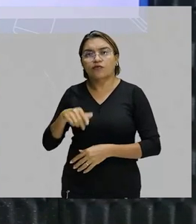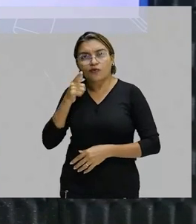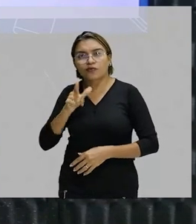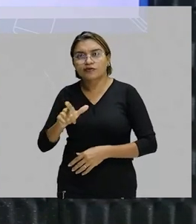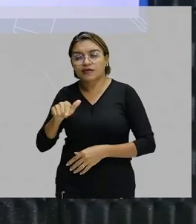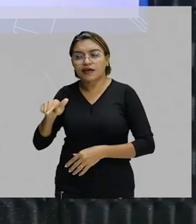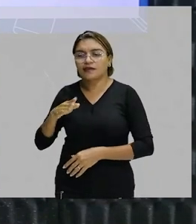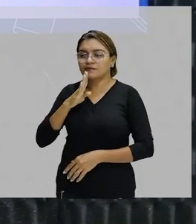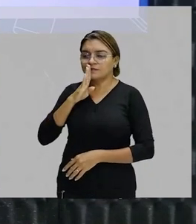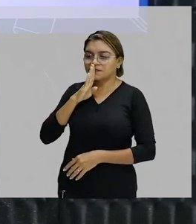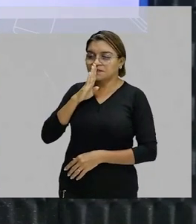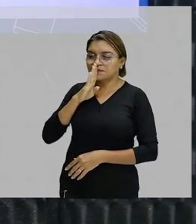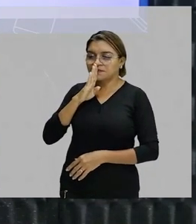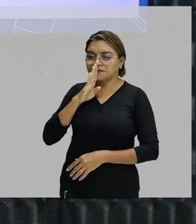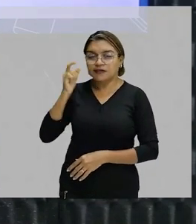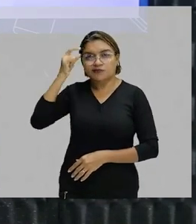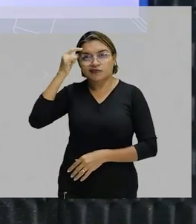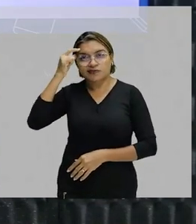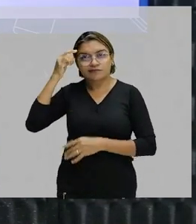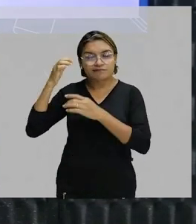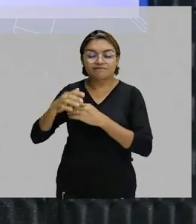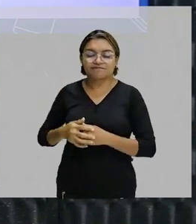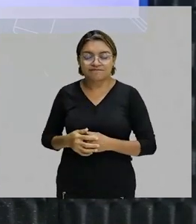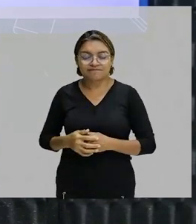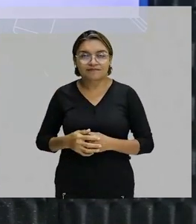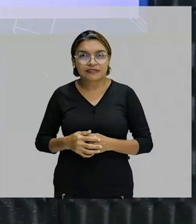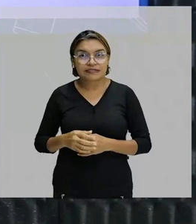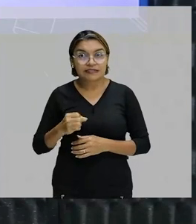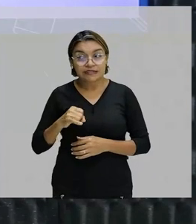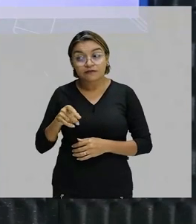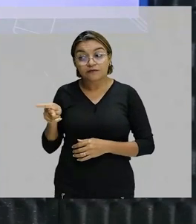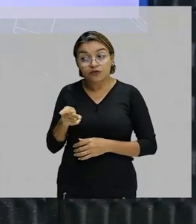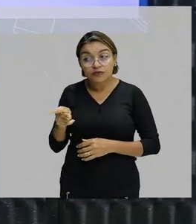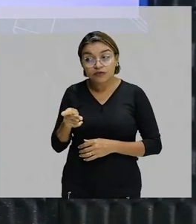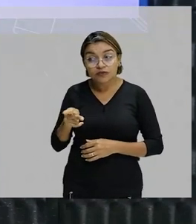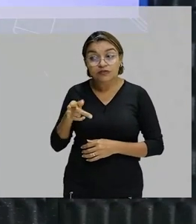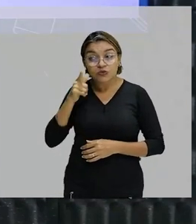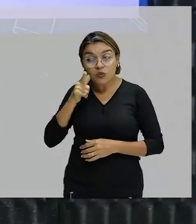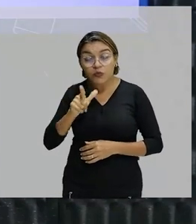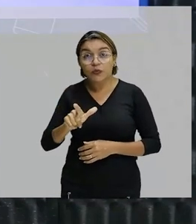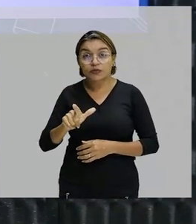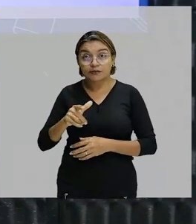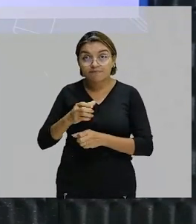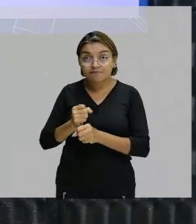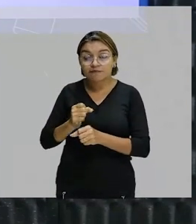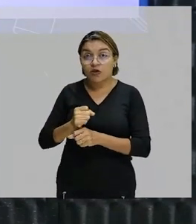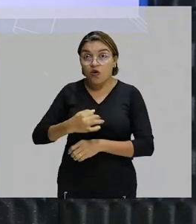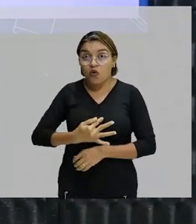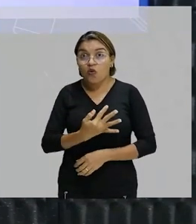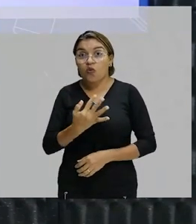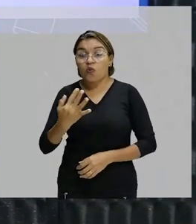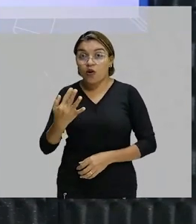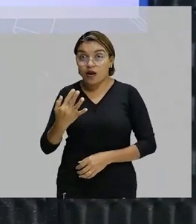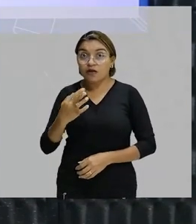eles vão ficar calmos concentrados e vou dizer mais se vocês conseguirem né dizer quanto é que